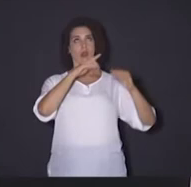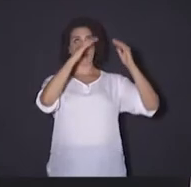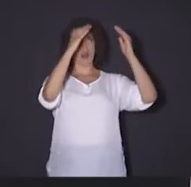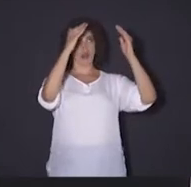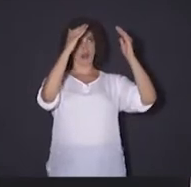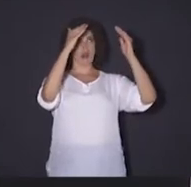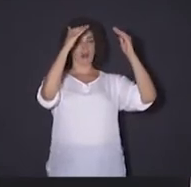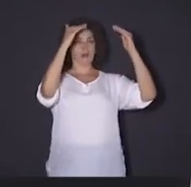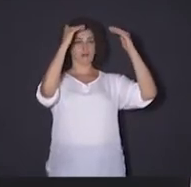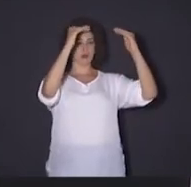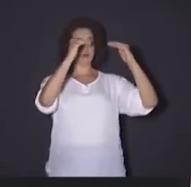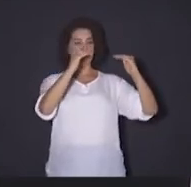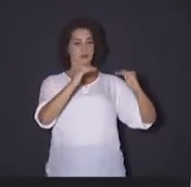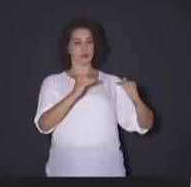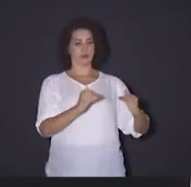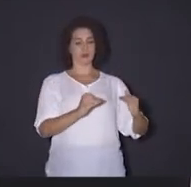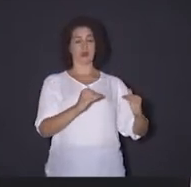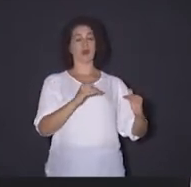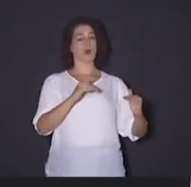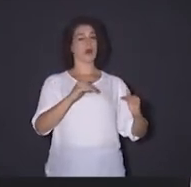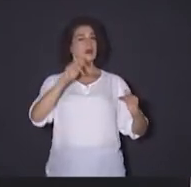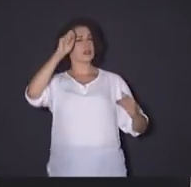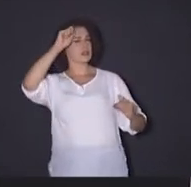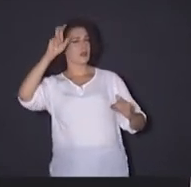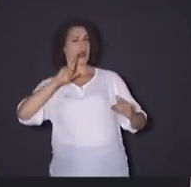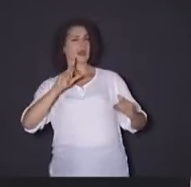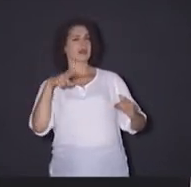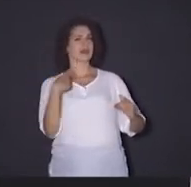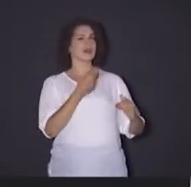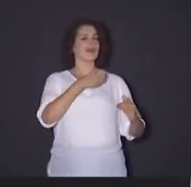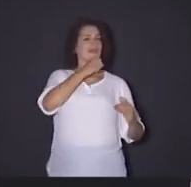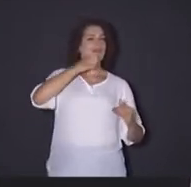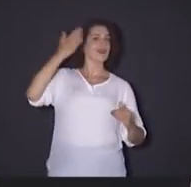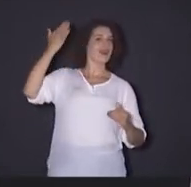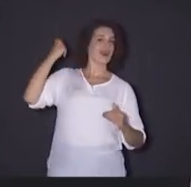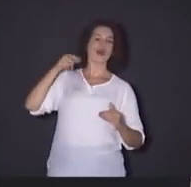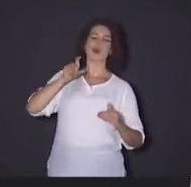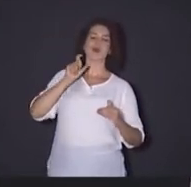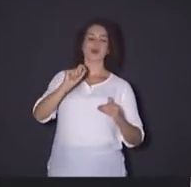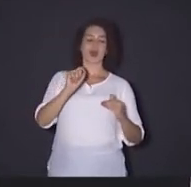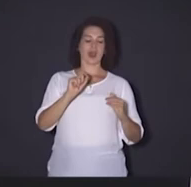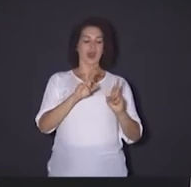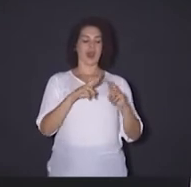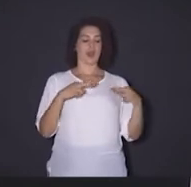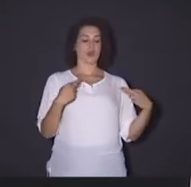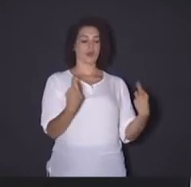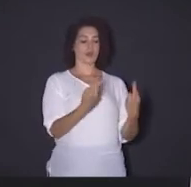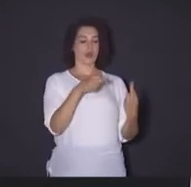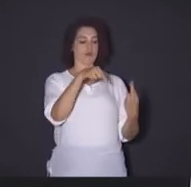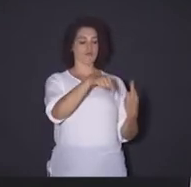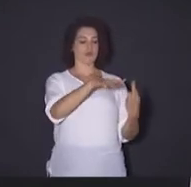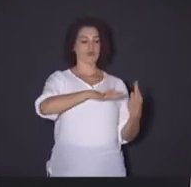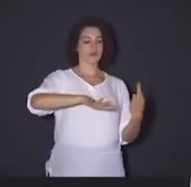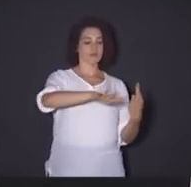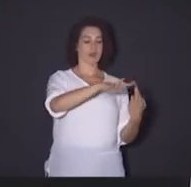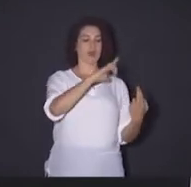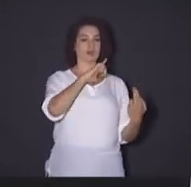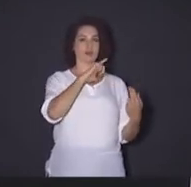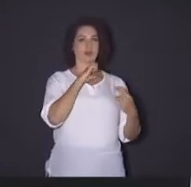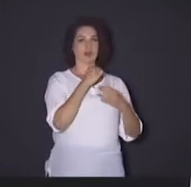sacada dos nossos mais velho foram reunir um espaço só é segurança